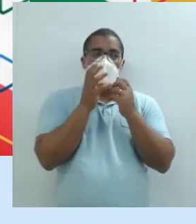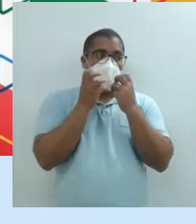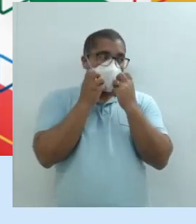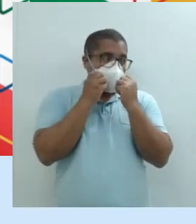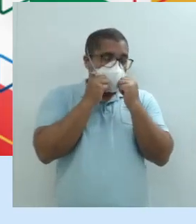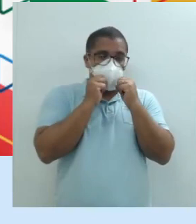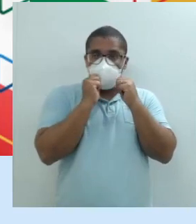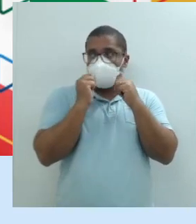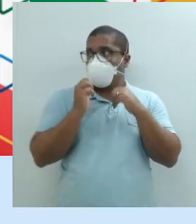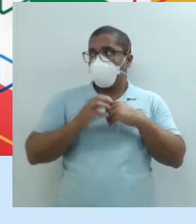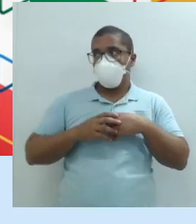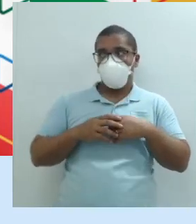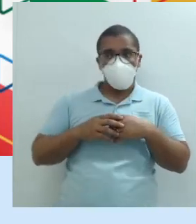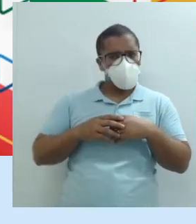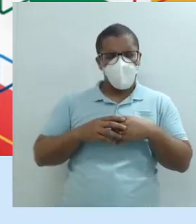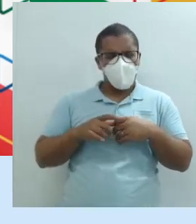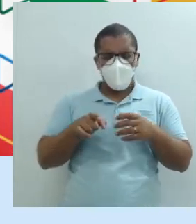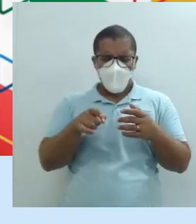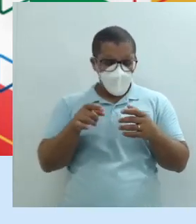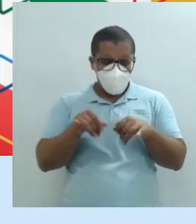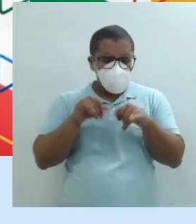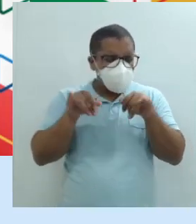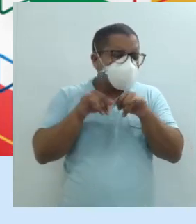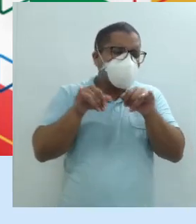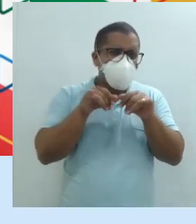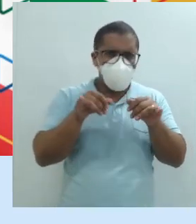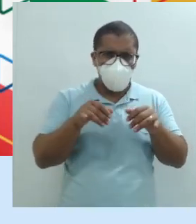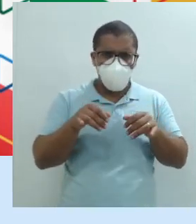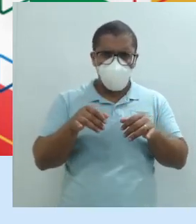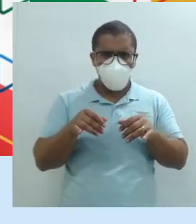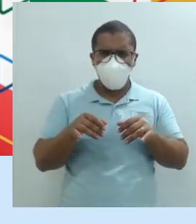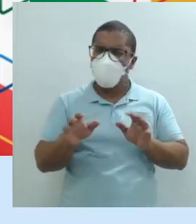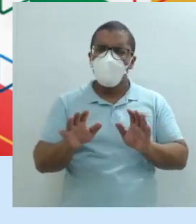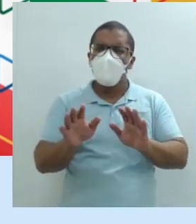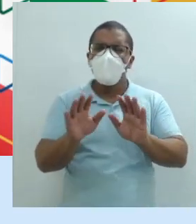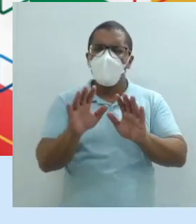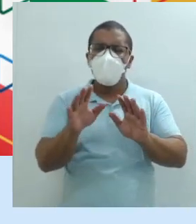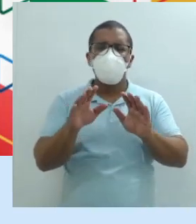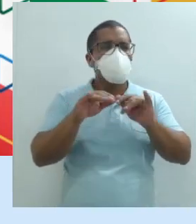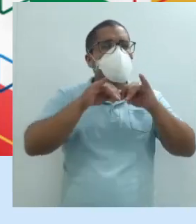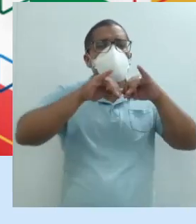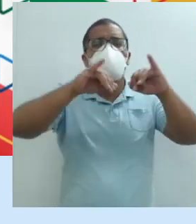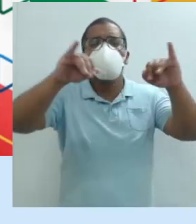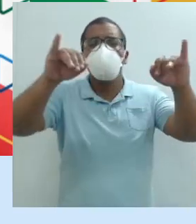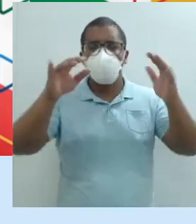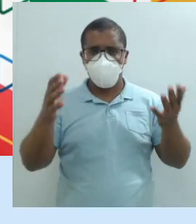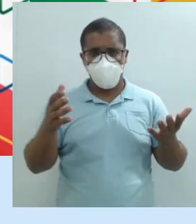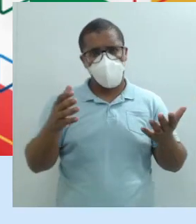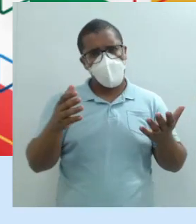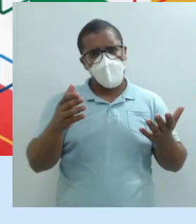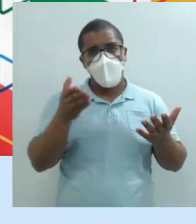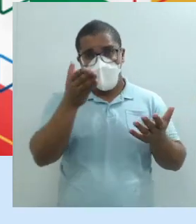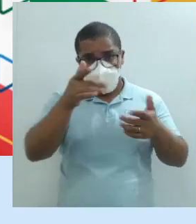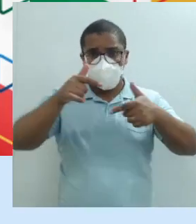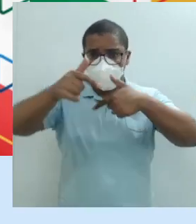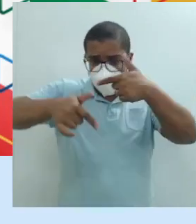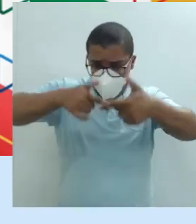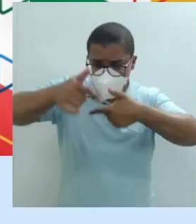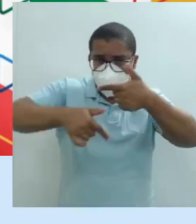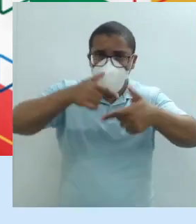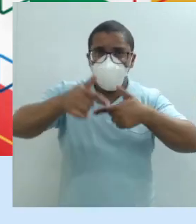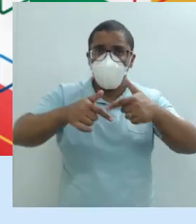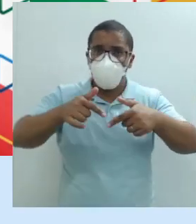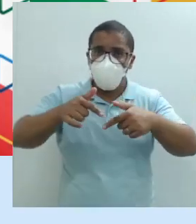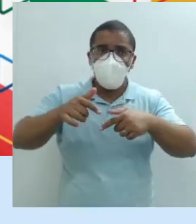pessoas, achar que isso é insignificante. Isso prejudica a divulgação científica do teu trabalho para as